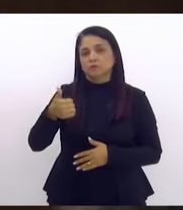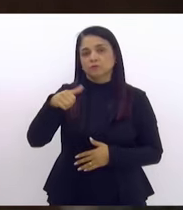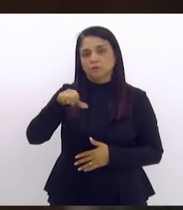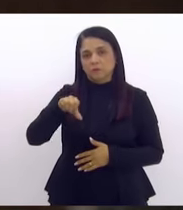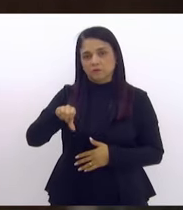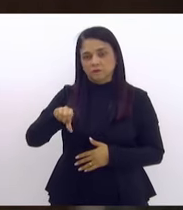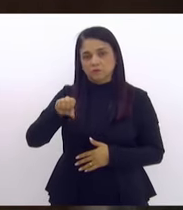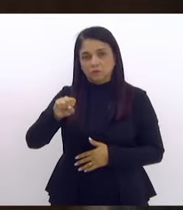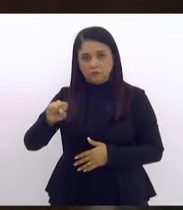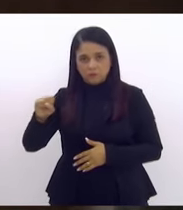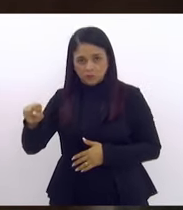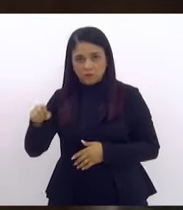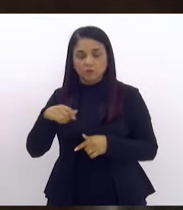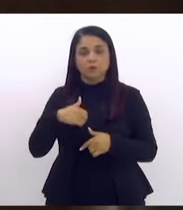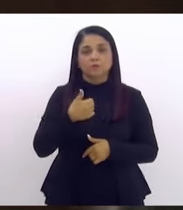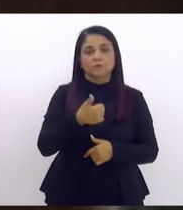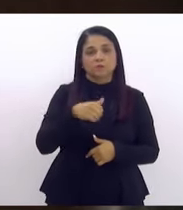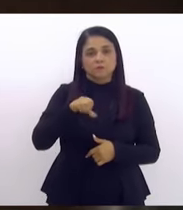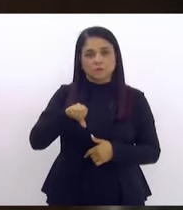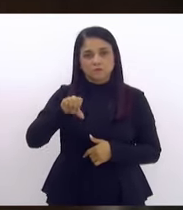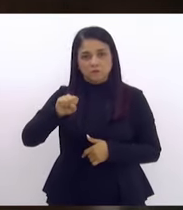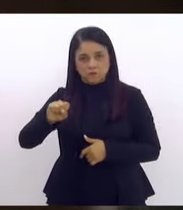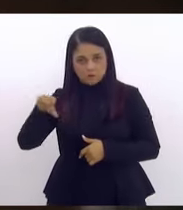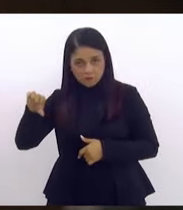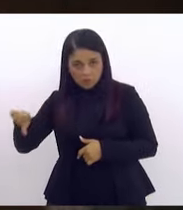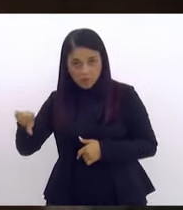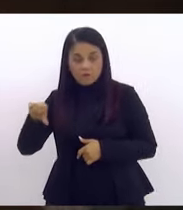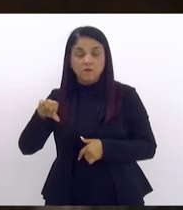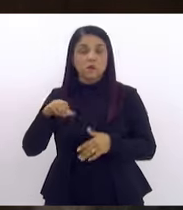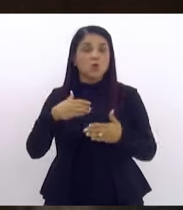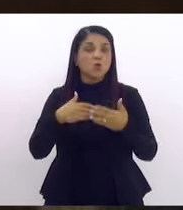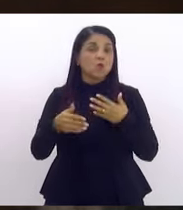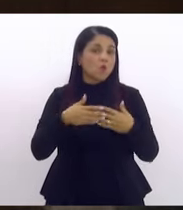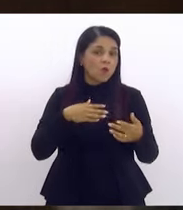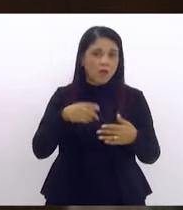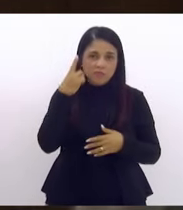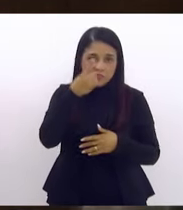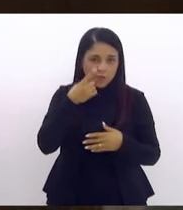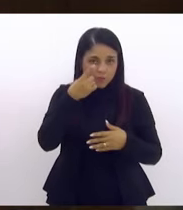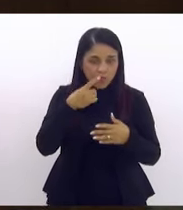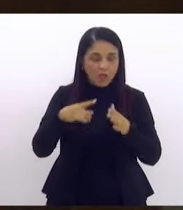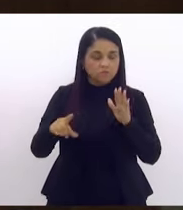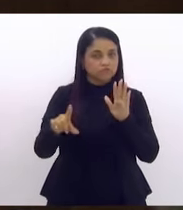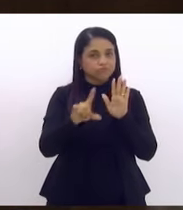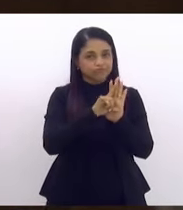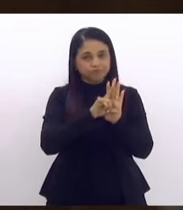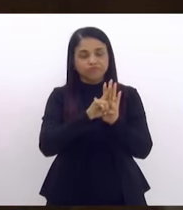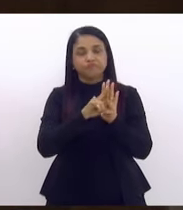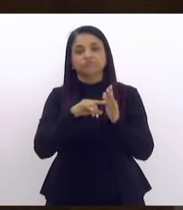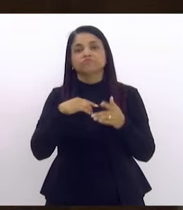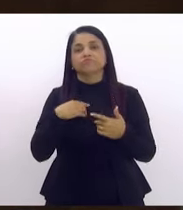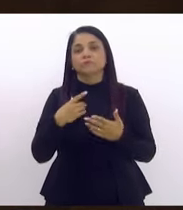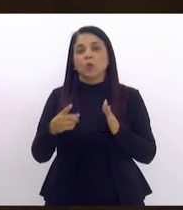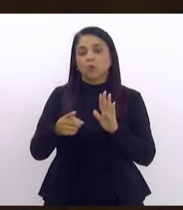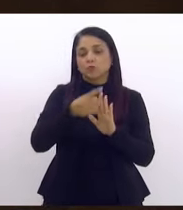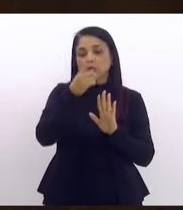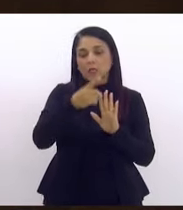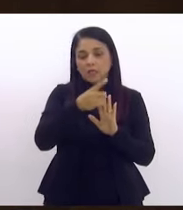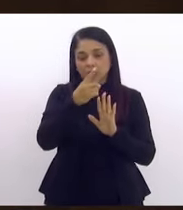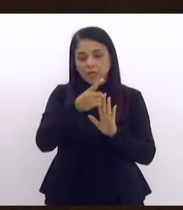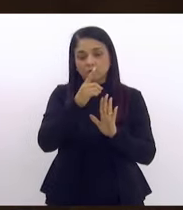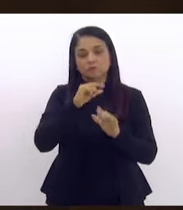partir daí, legítimo a qualquer deputado estadual revogar qualquer lei estadual ordinária ou qualquer decreto-lei que tenha